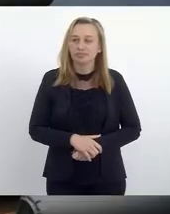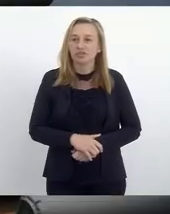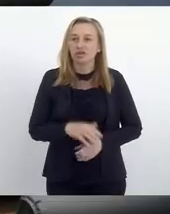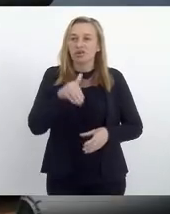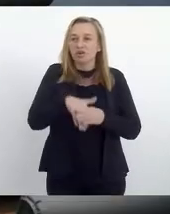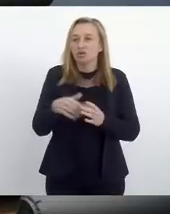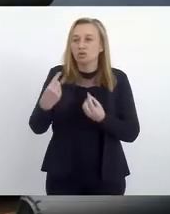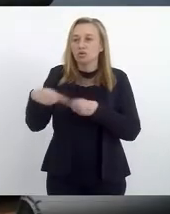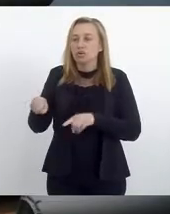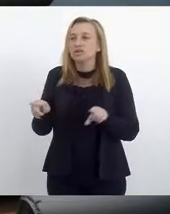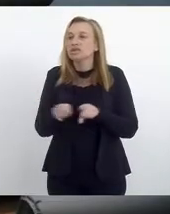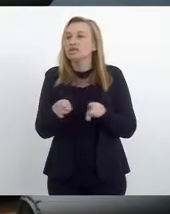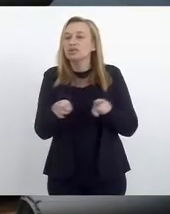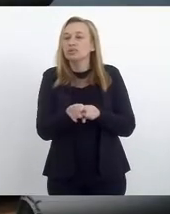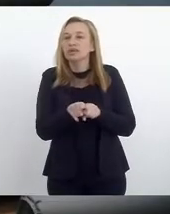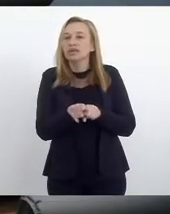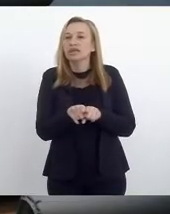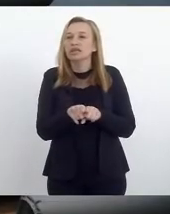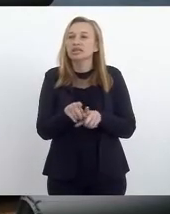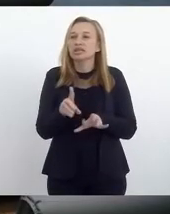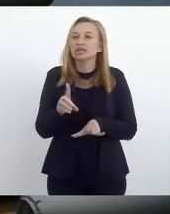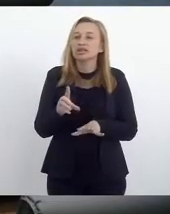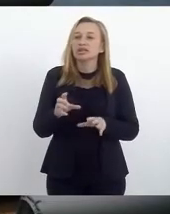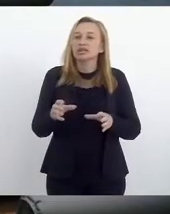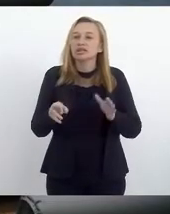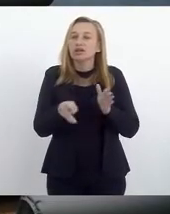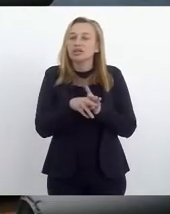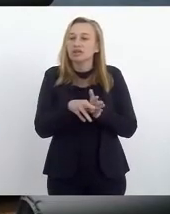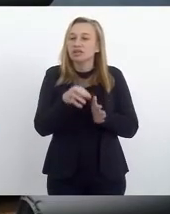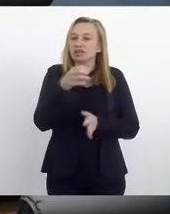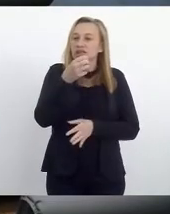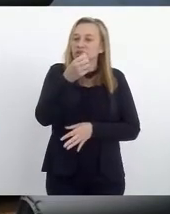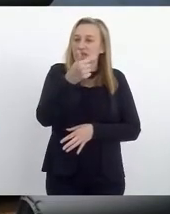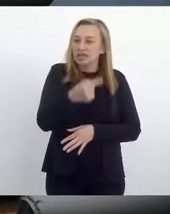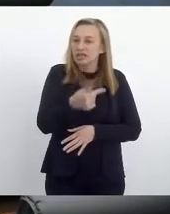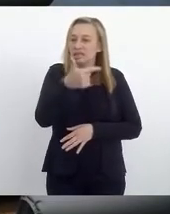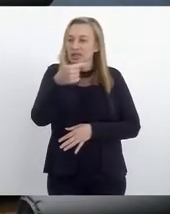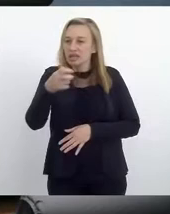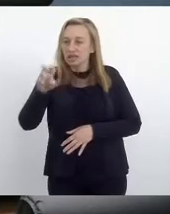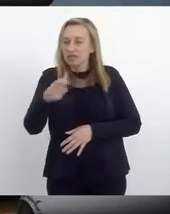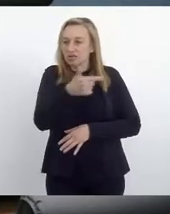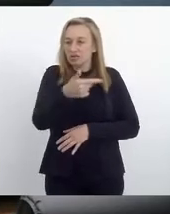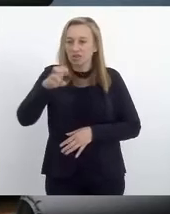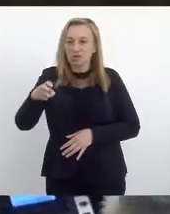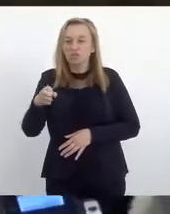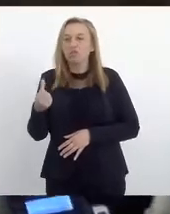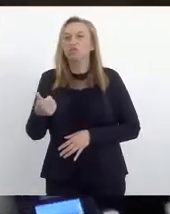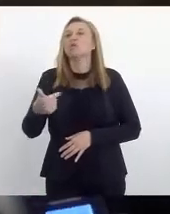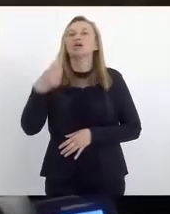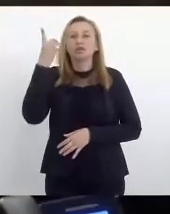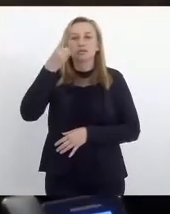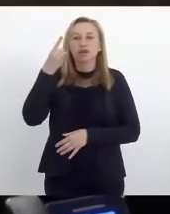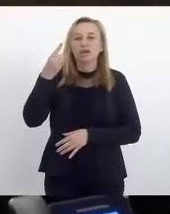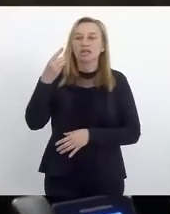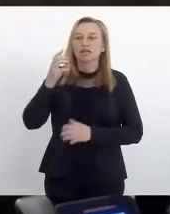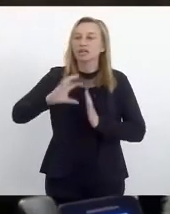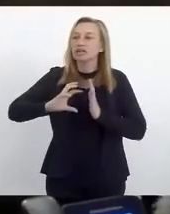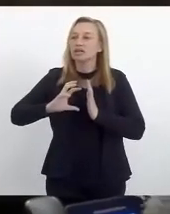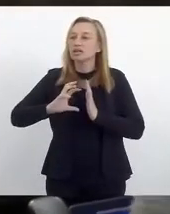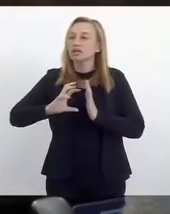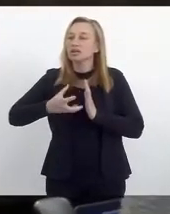Abstenção também na resolução 715/2021, da deputada Mônica Francisco, a bancada do